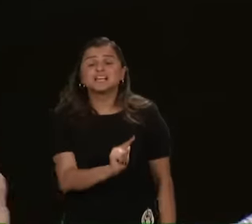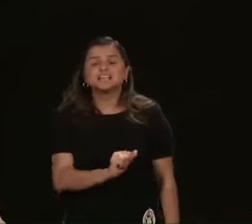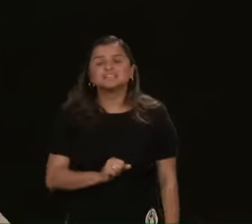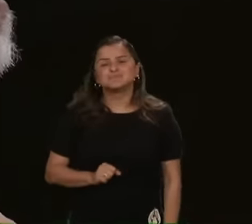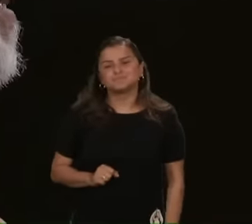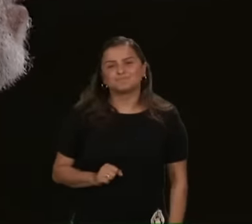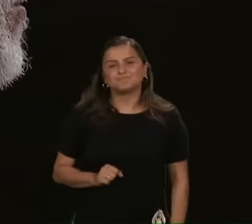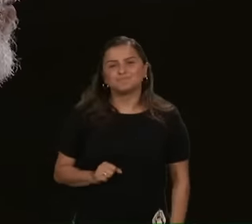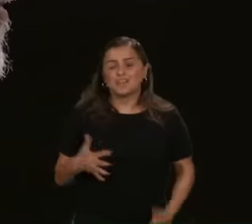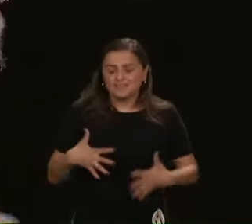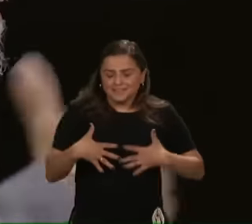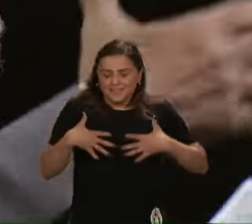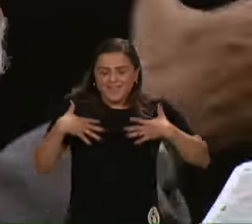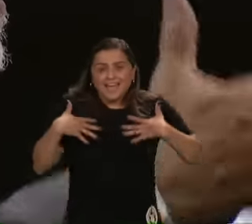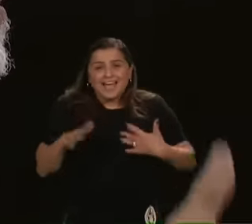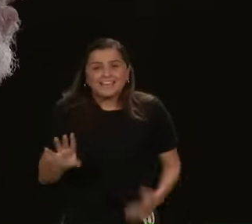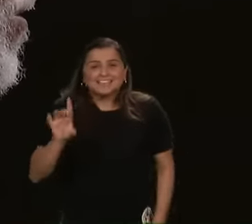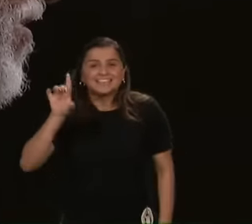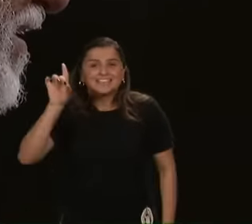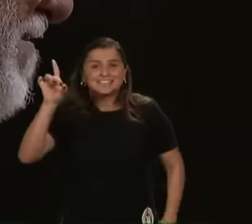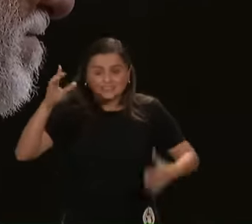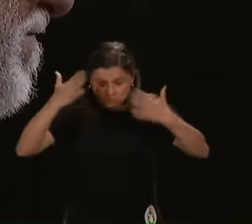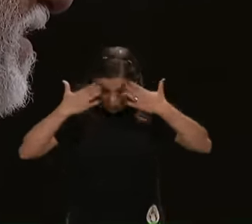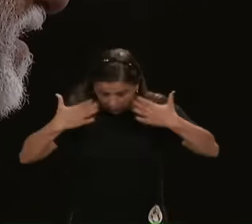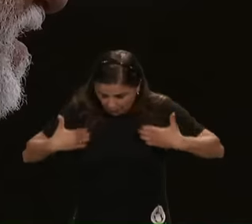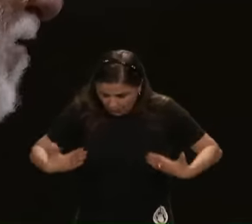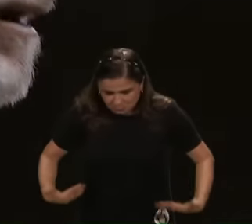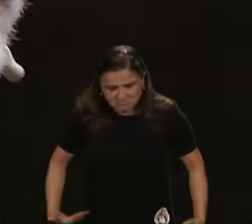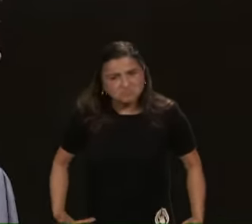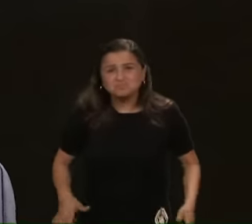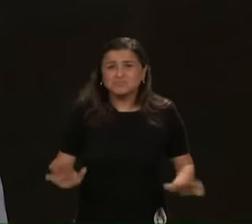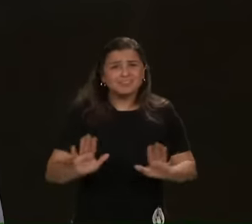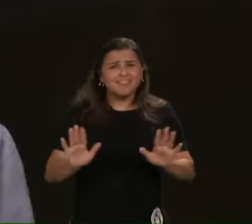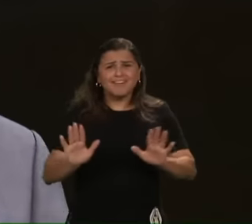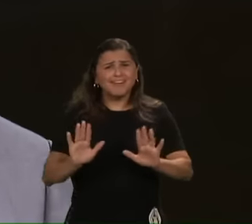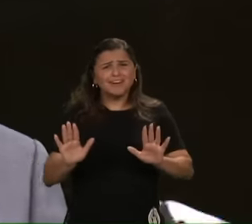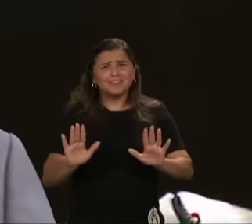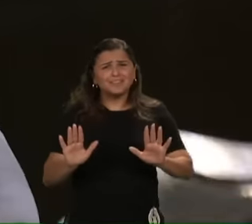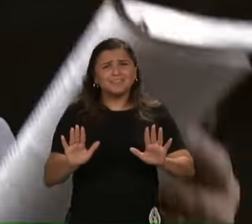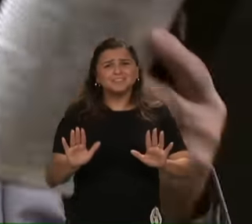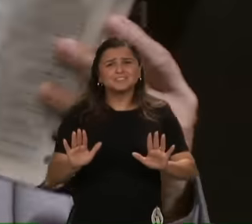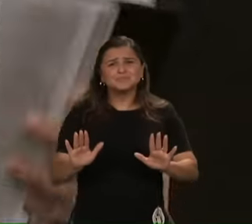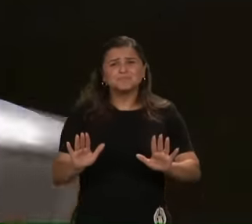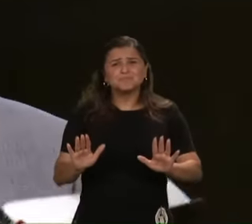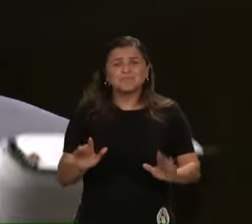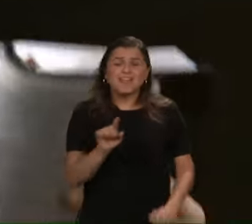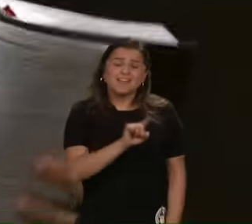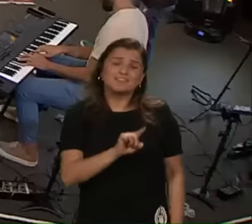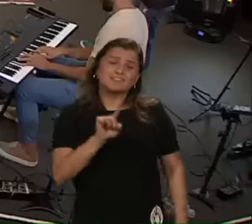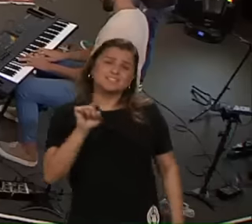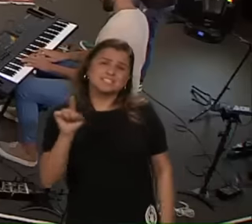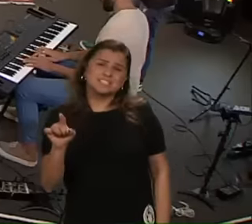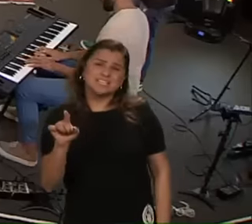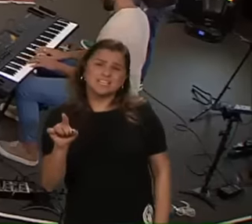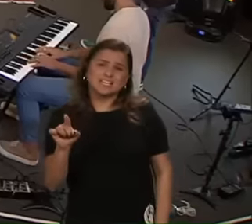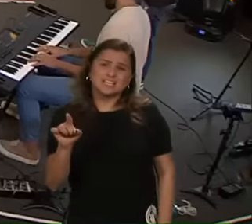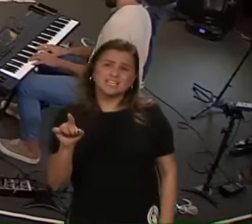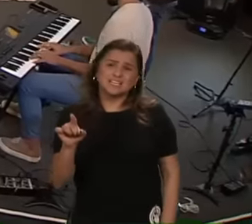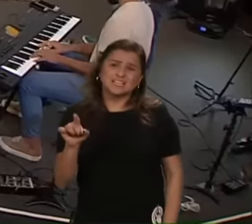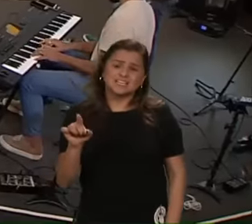Porque agradar a Deus não é do lado exterior. O agradar a Deus não é você ver o